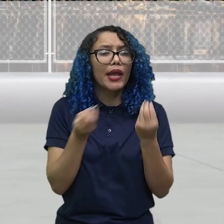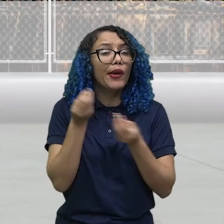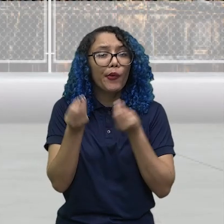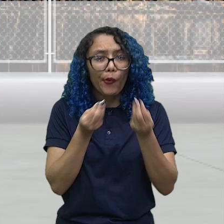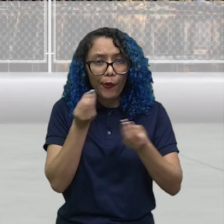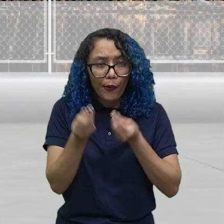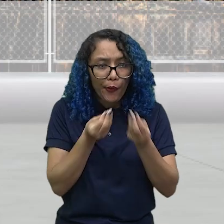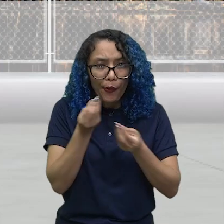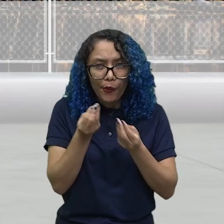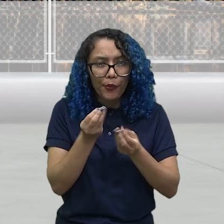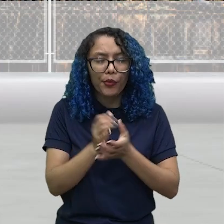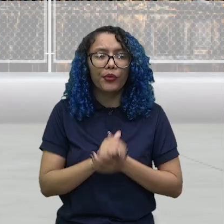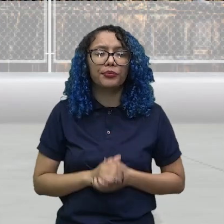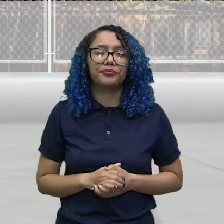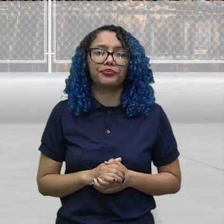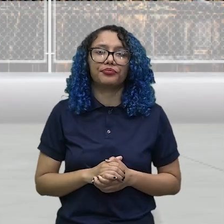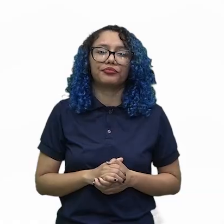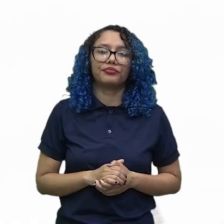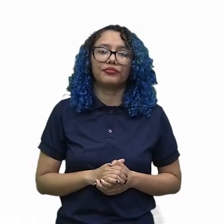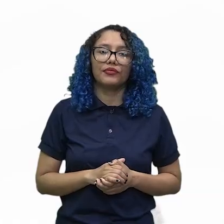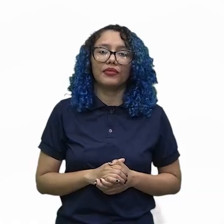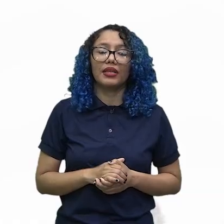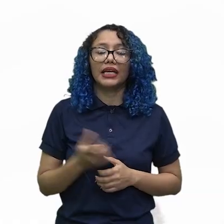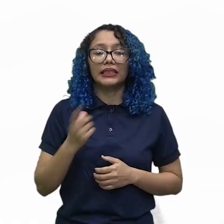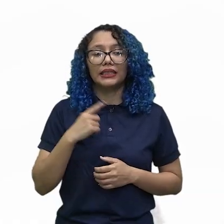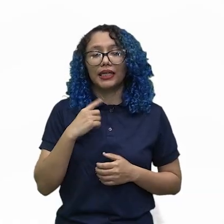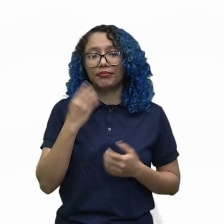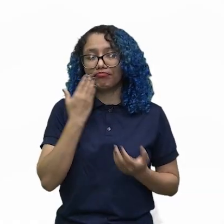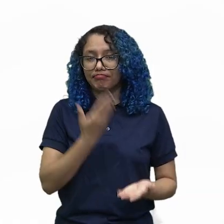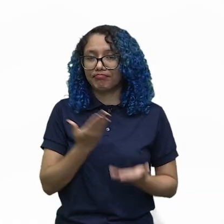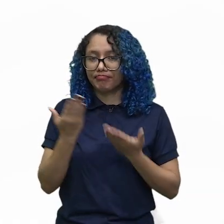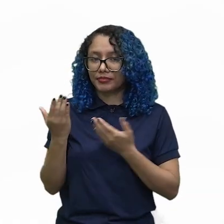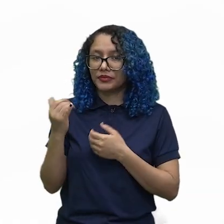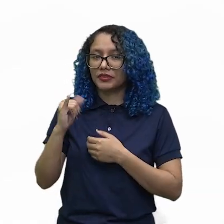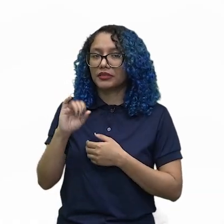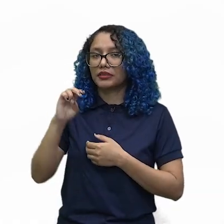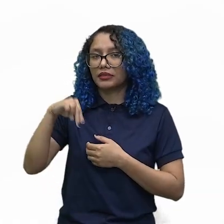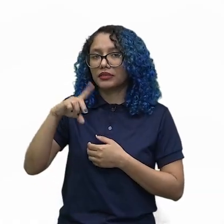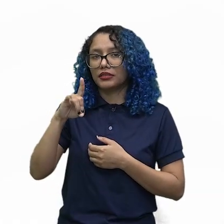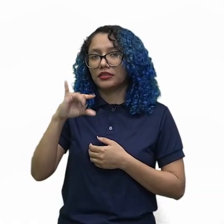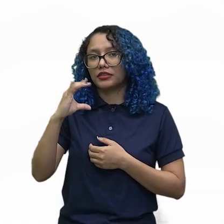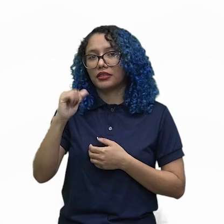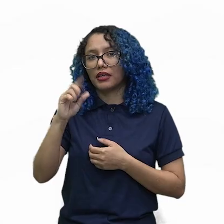gente consegue fazer isso através dos chamados indicadores